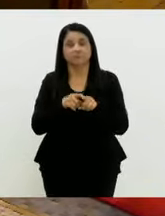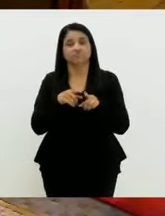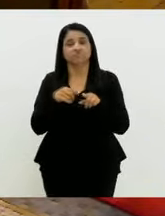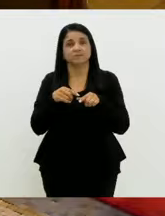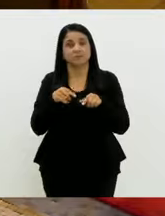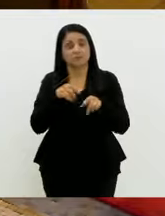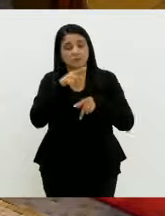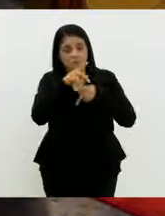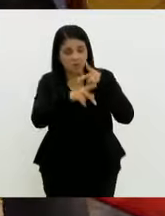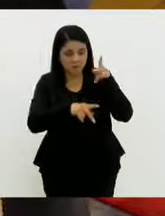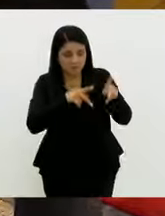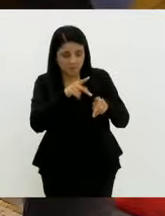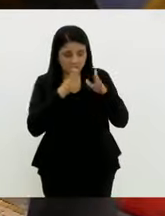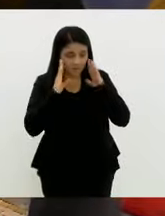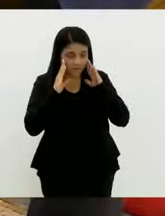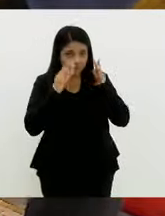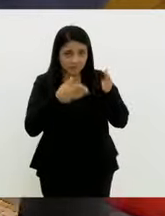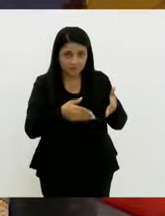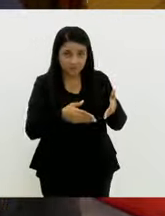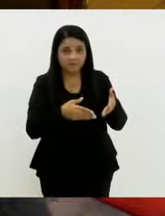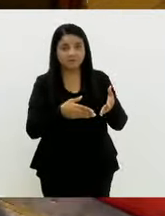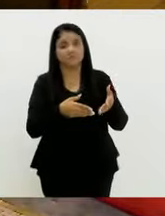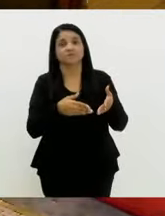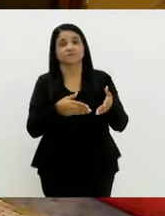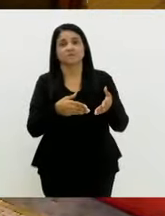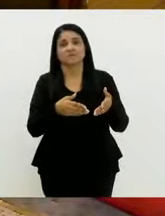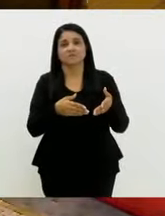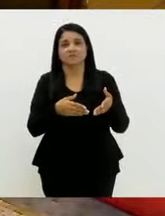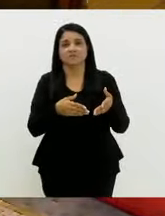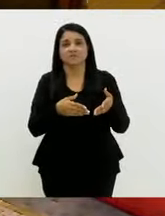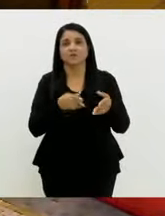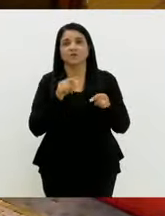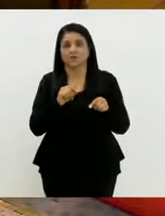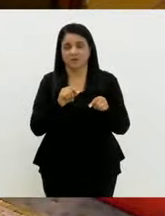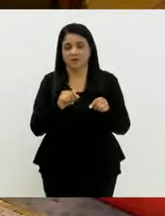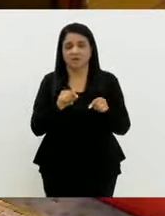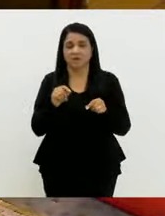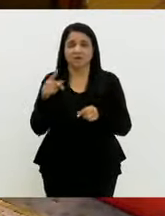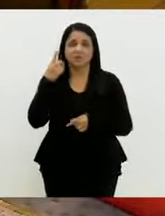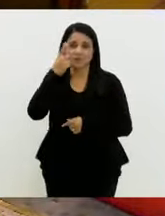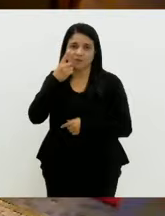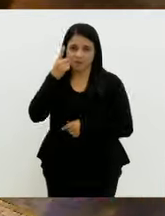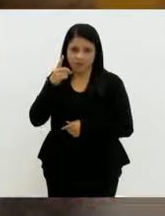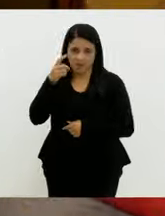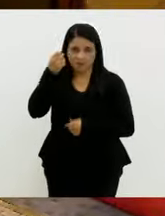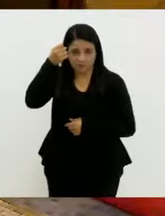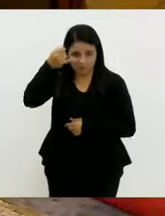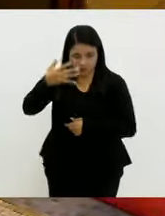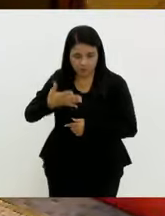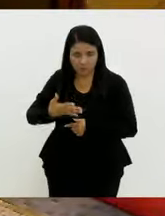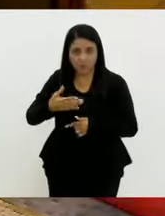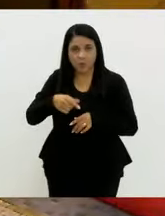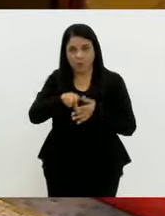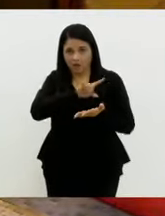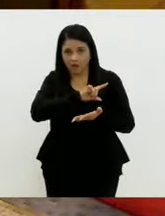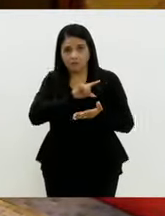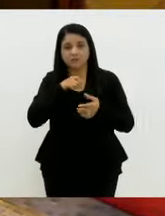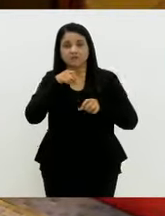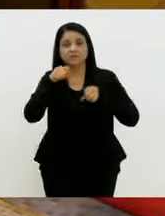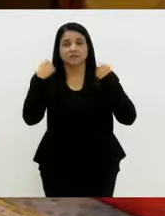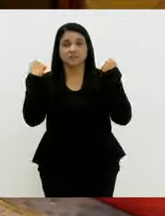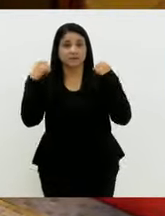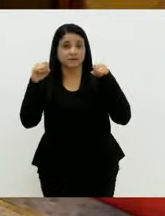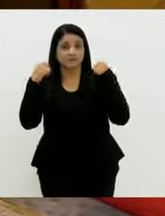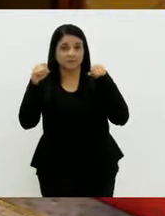eles tenham condições, muitas das vezes, como o próprio deputado Carlos Mink falou, de se exercitar. Muitas das vezes